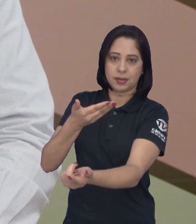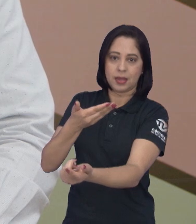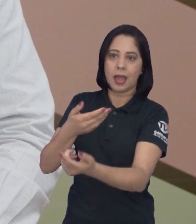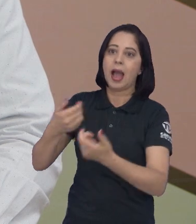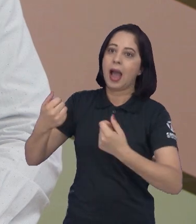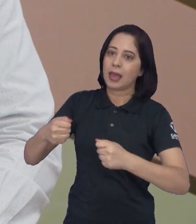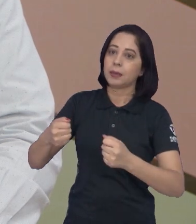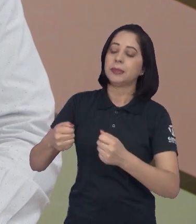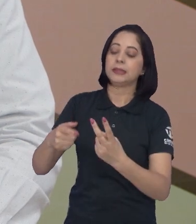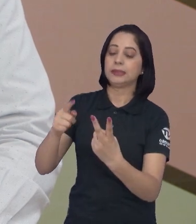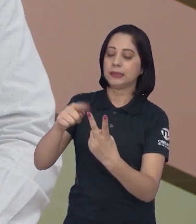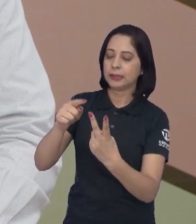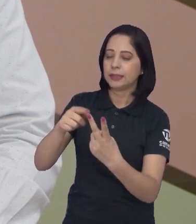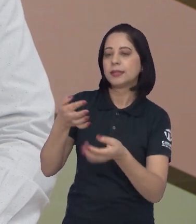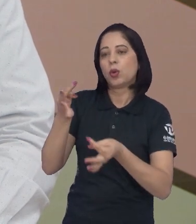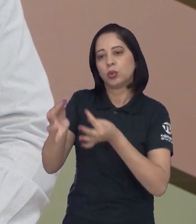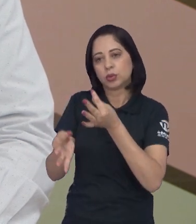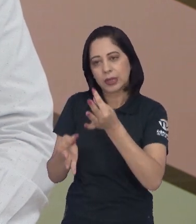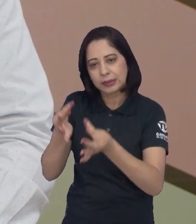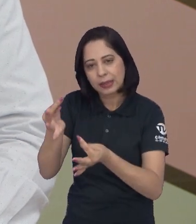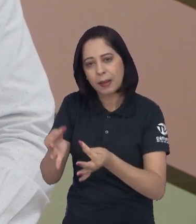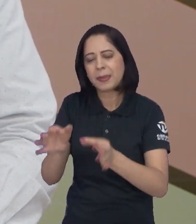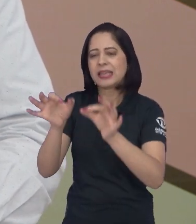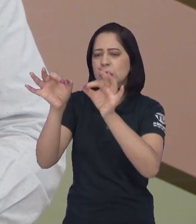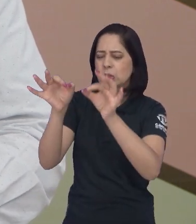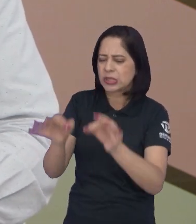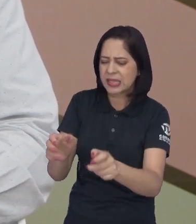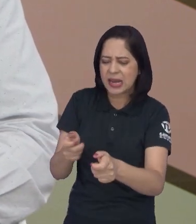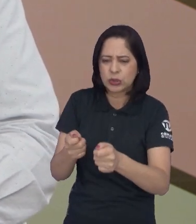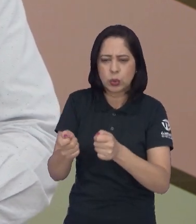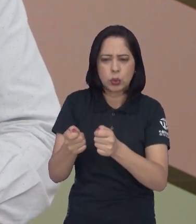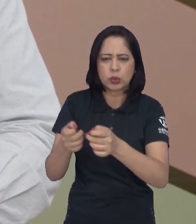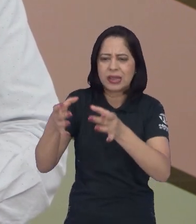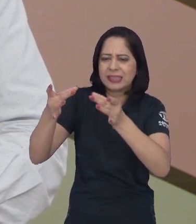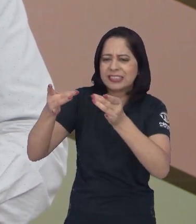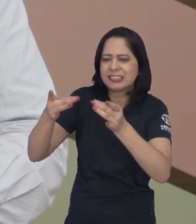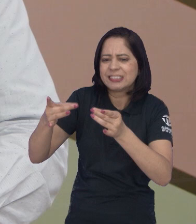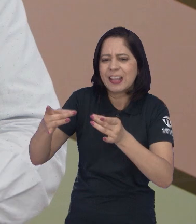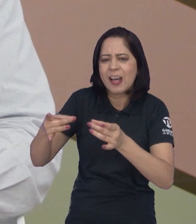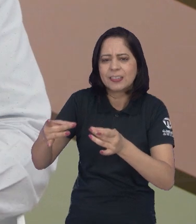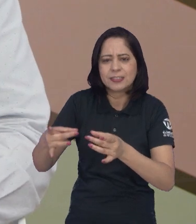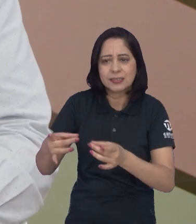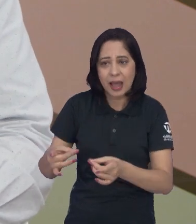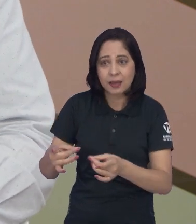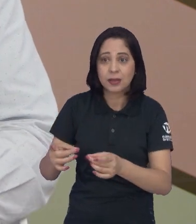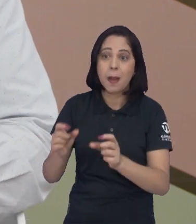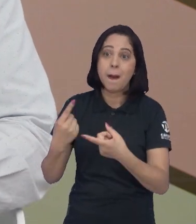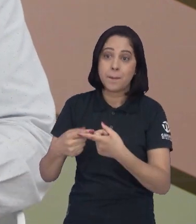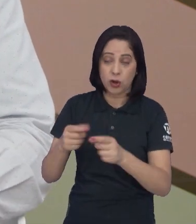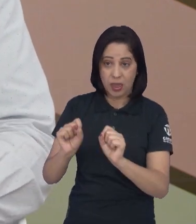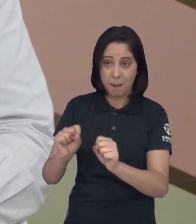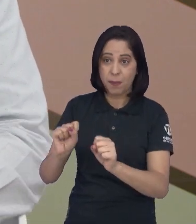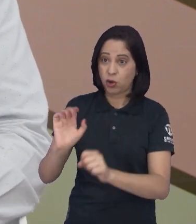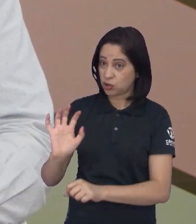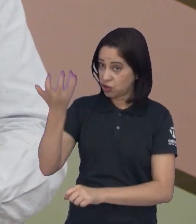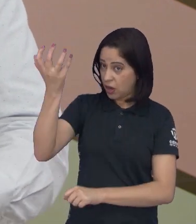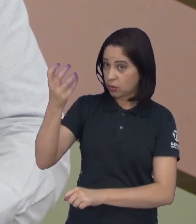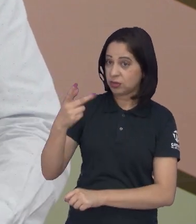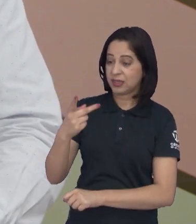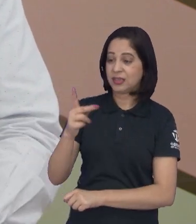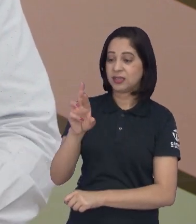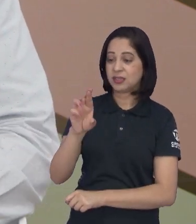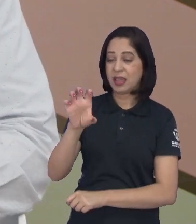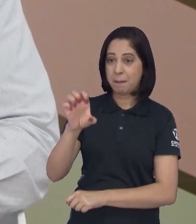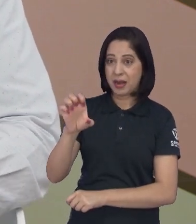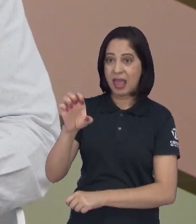que fazer um pré-natal e com maior controle Aquele caso que pode desenvolver pré-eclâmpsia que todo mundo já ouviu falar que a mulher